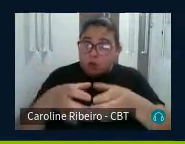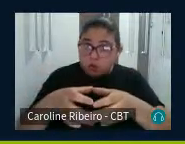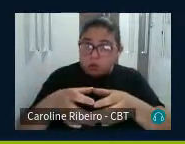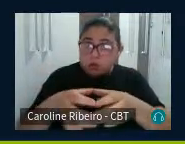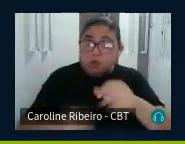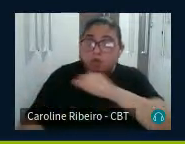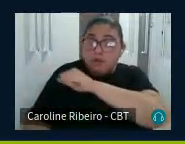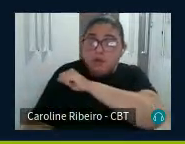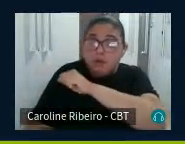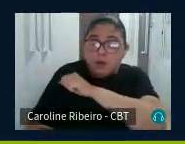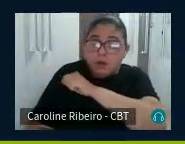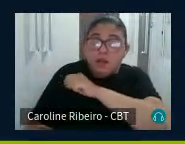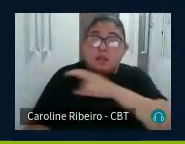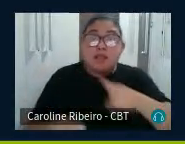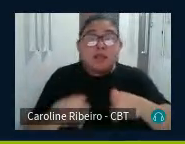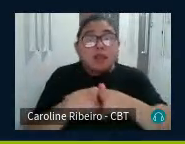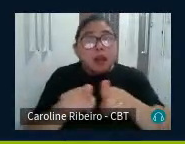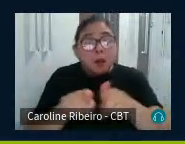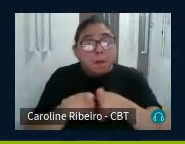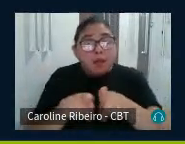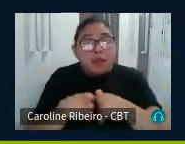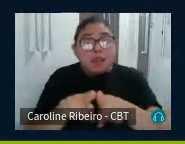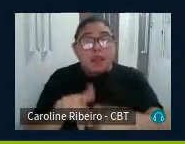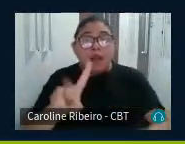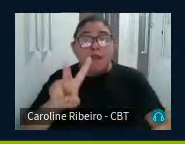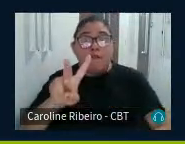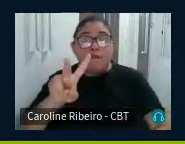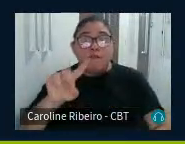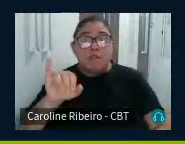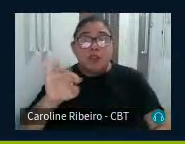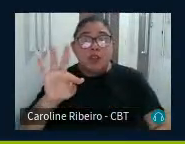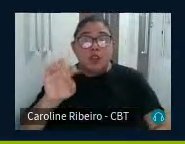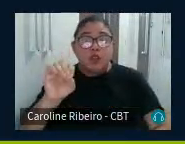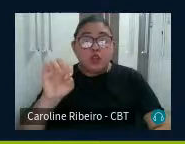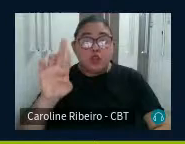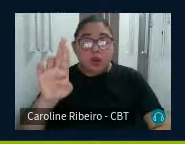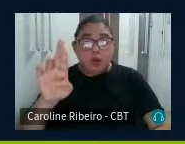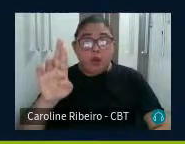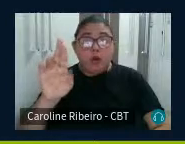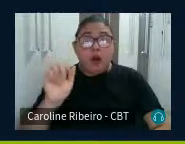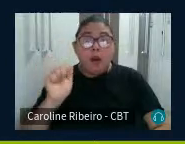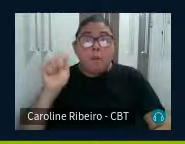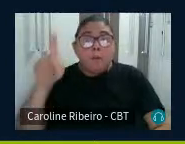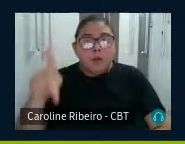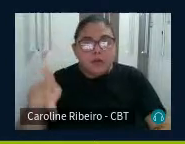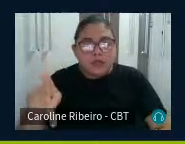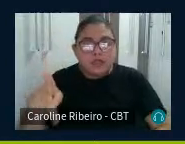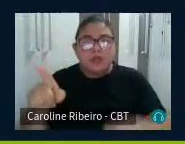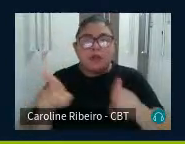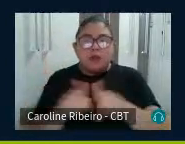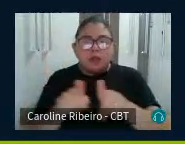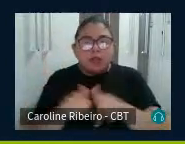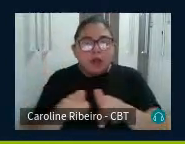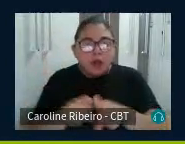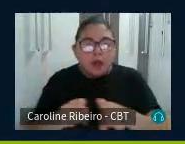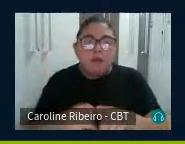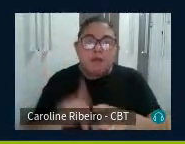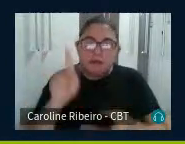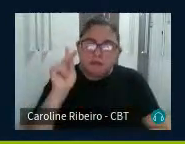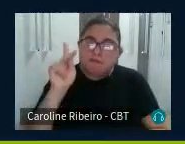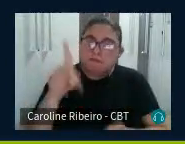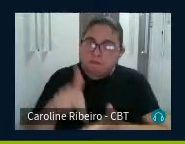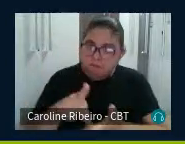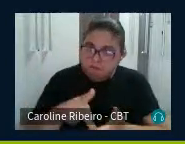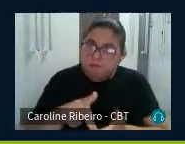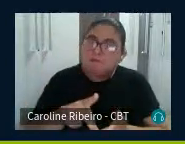O Vitão se aposentou ontem, olha, outro dinossáurico que começou tudo também, que teve sempre presente, nunca me desforça, o